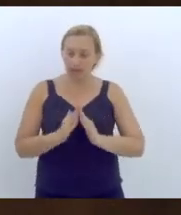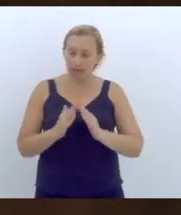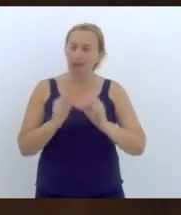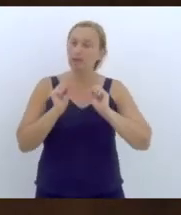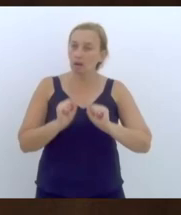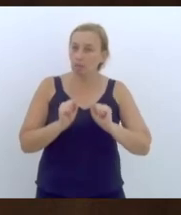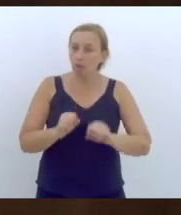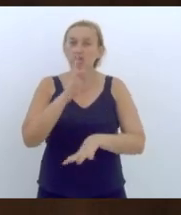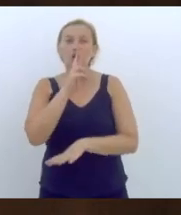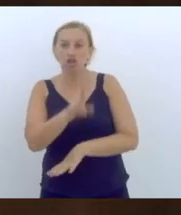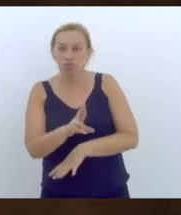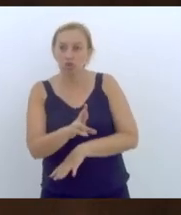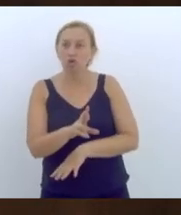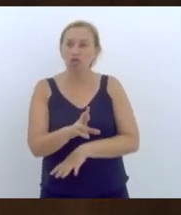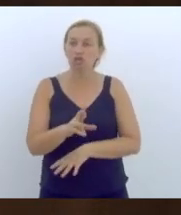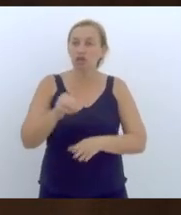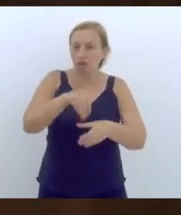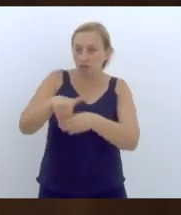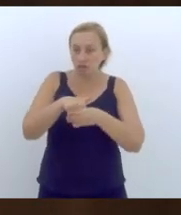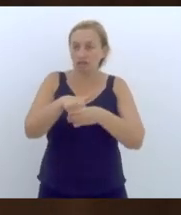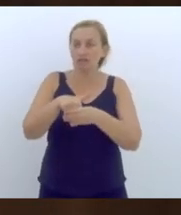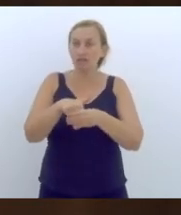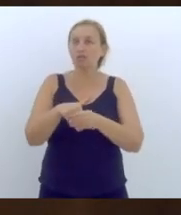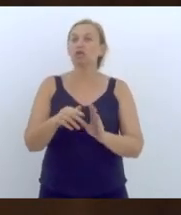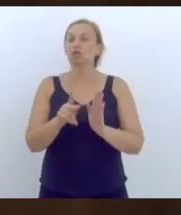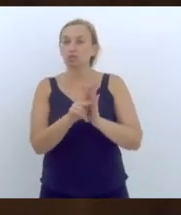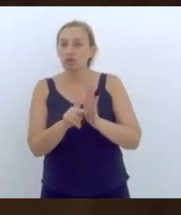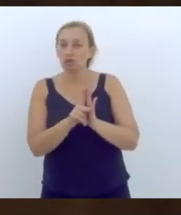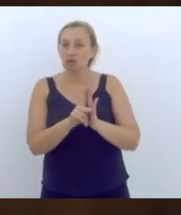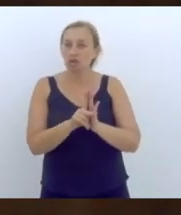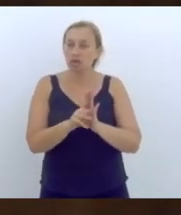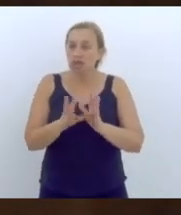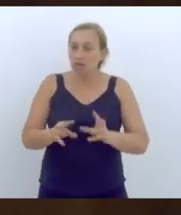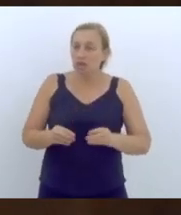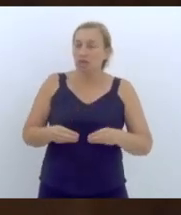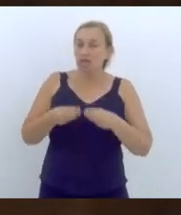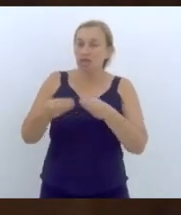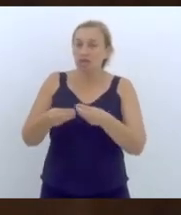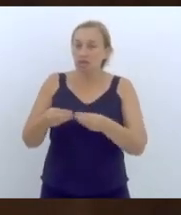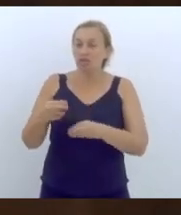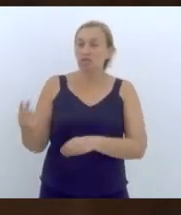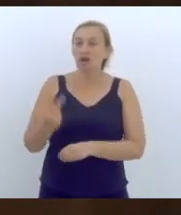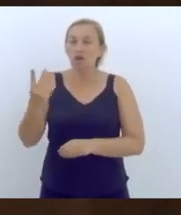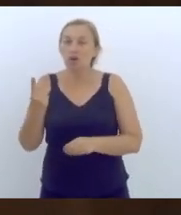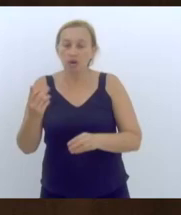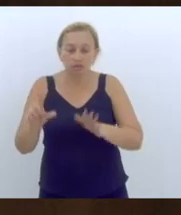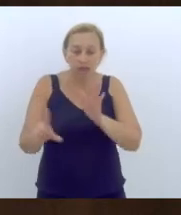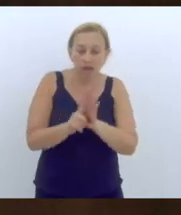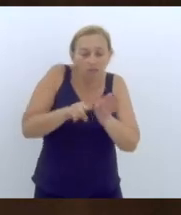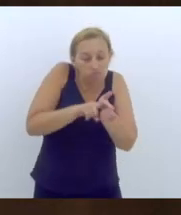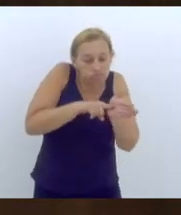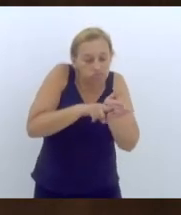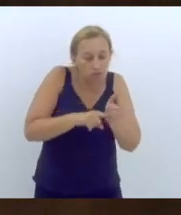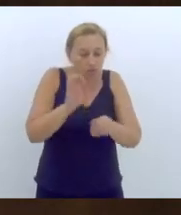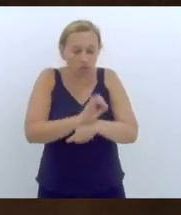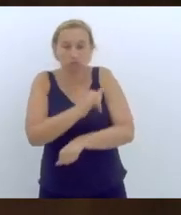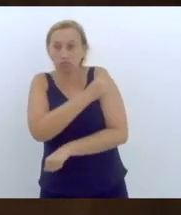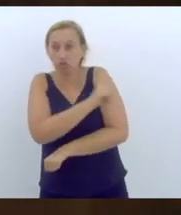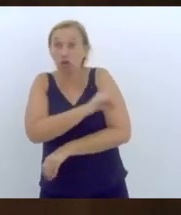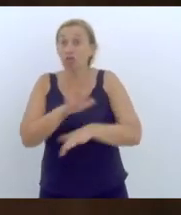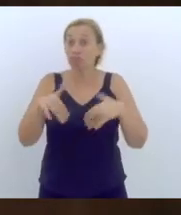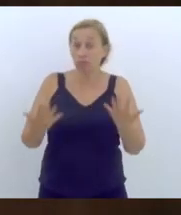dar resposta efetuando a votação desse projeto e trazendo o rigor da lei da fiscalização para dentro do estado do Rio de Janeiro.